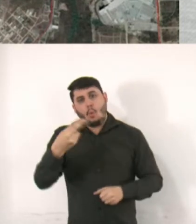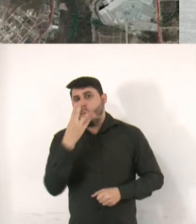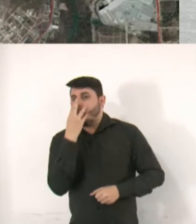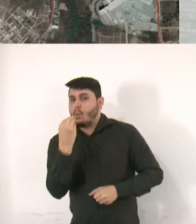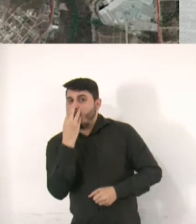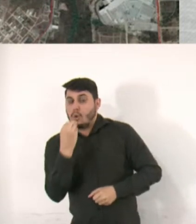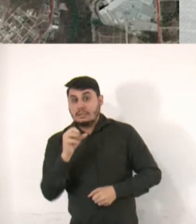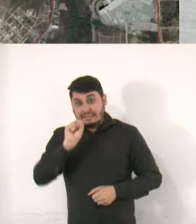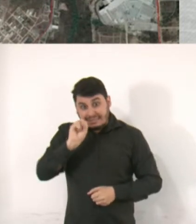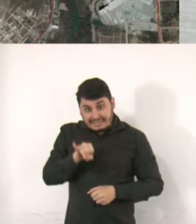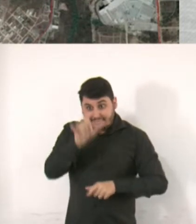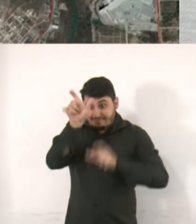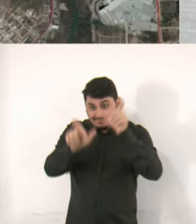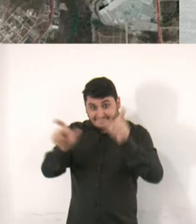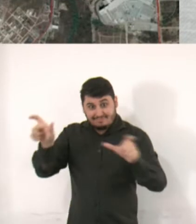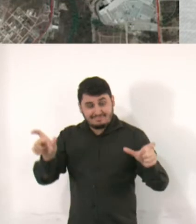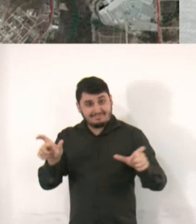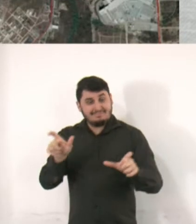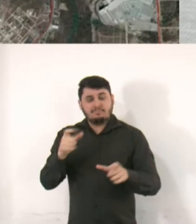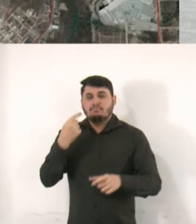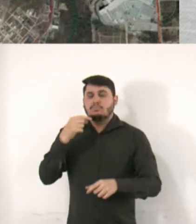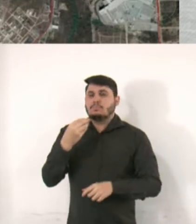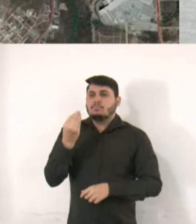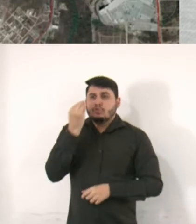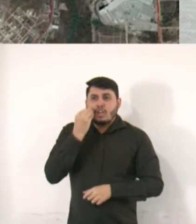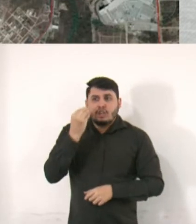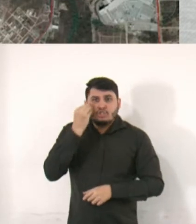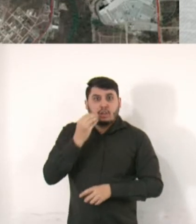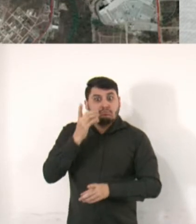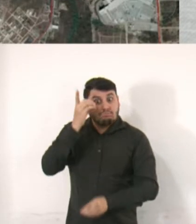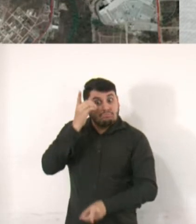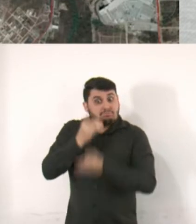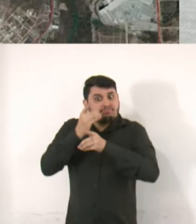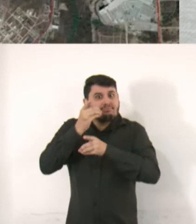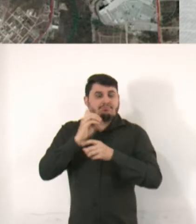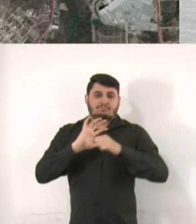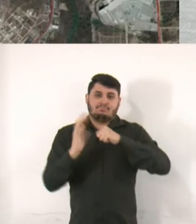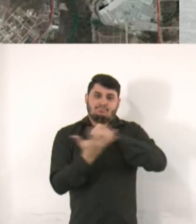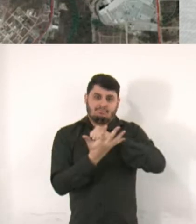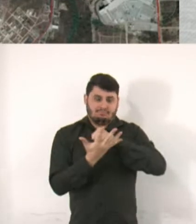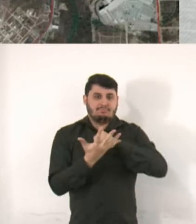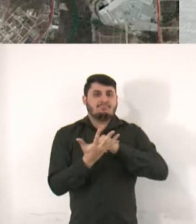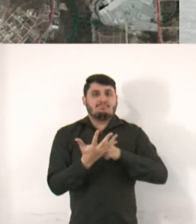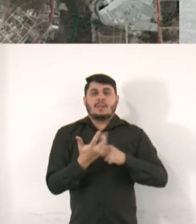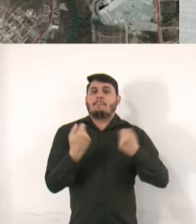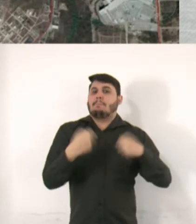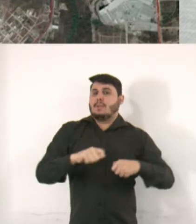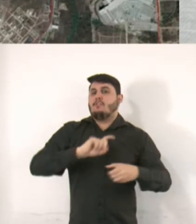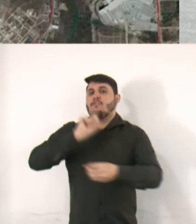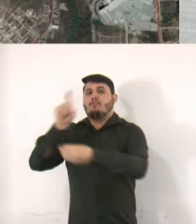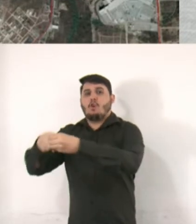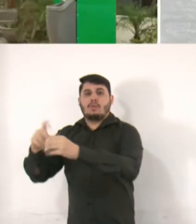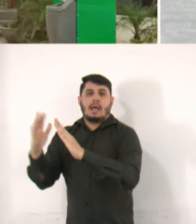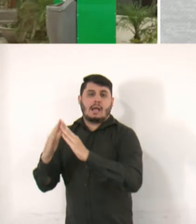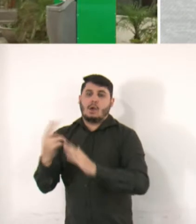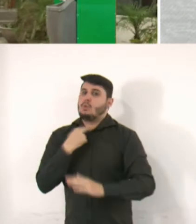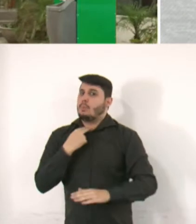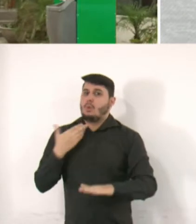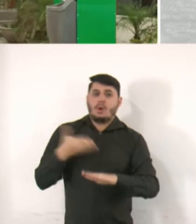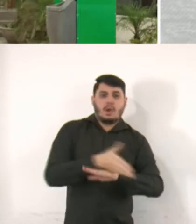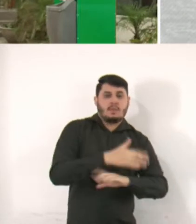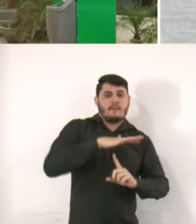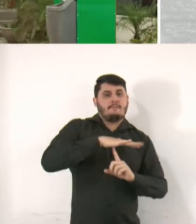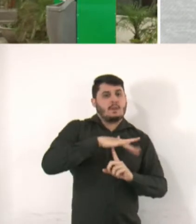síndrome gripal deverão voltar ao local de origem. Essas pessoas não serão permitidas de adentrar o espaço da Sulanca. E aí temos